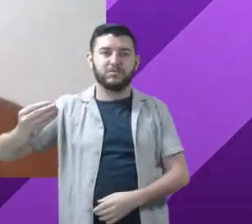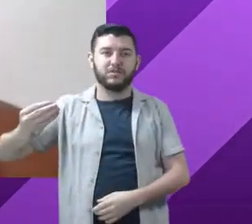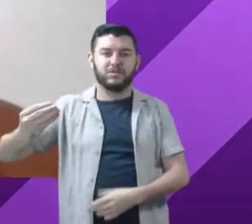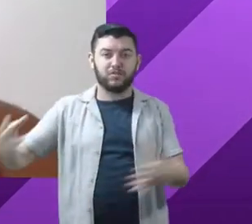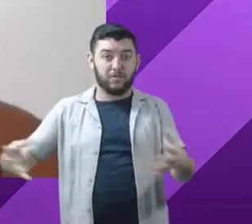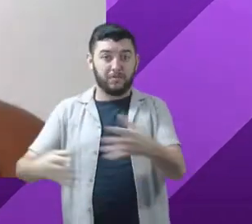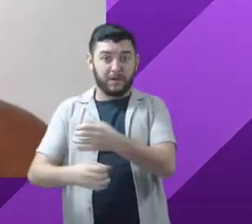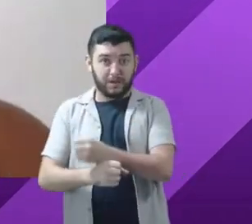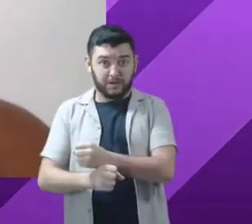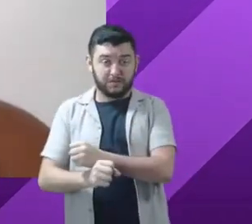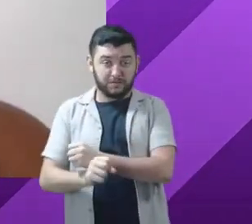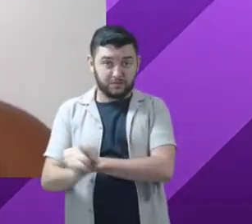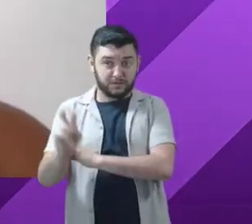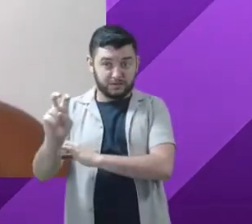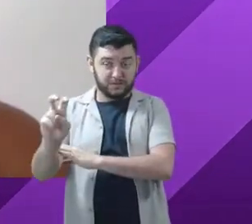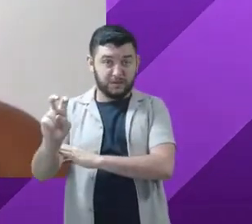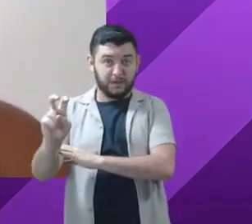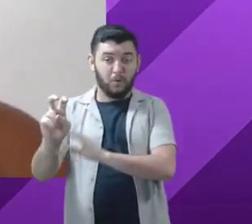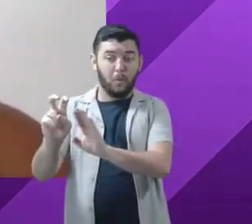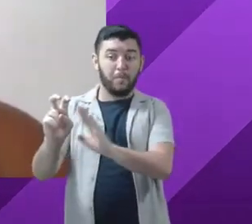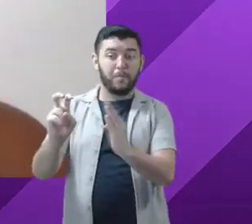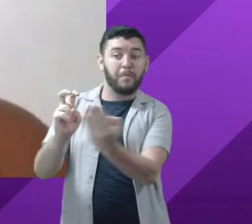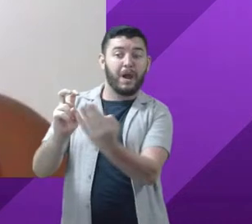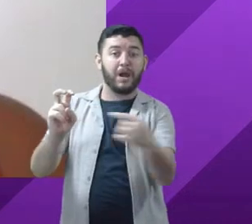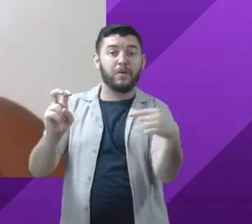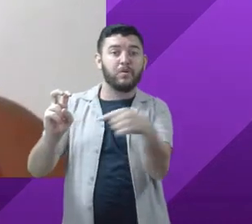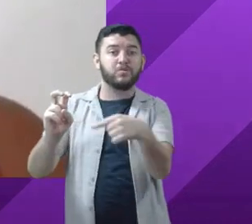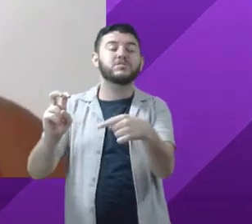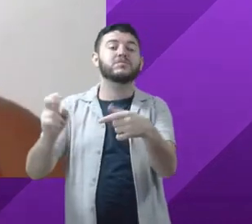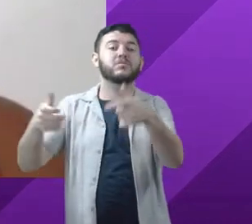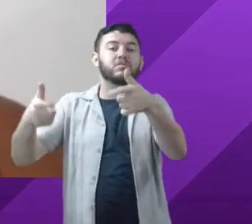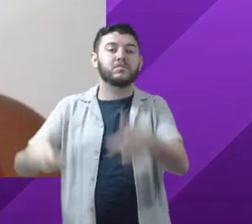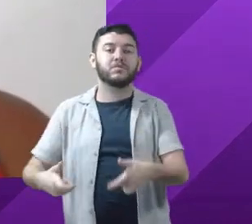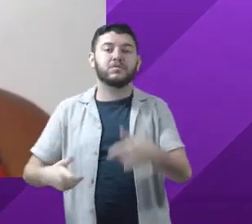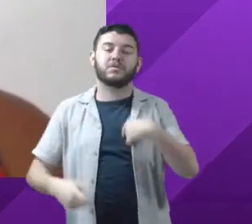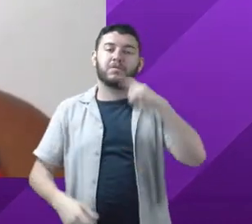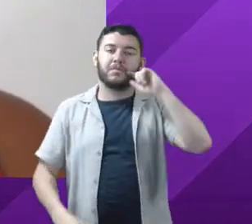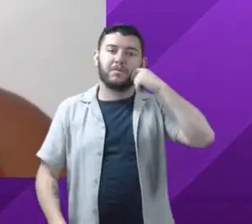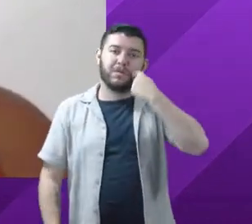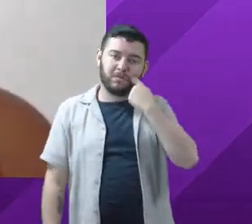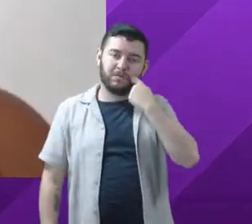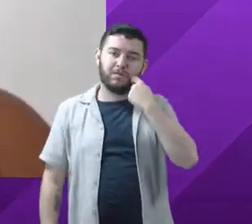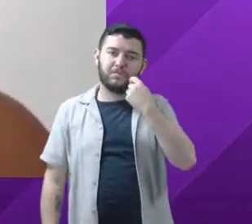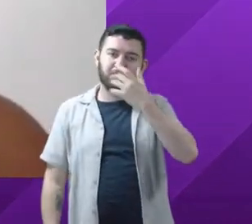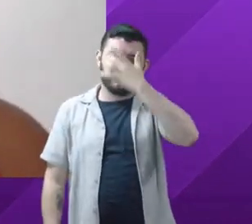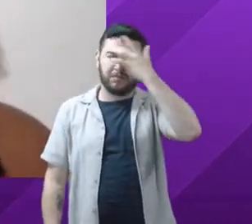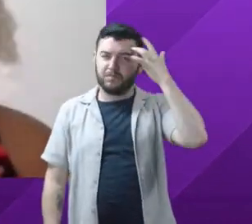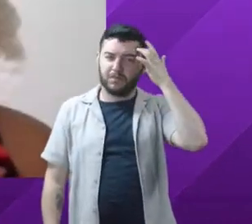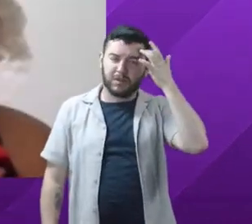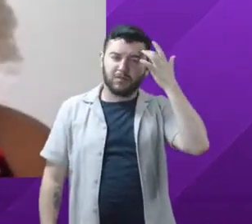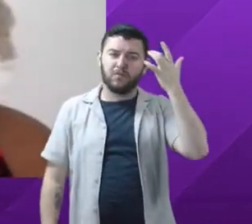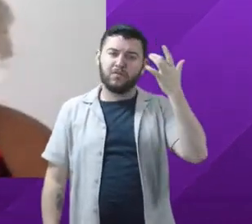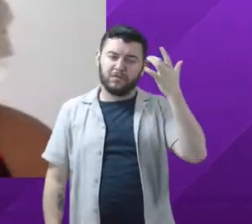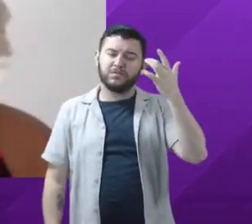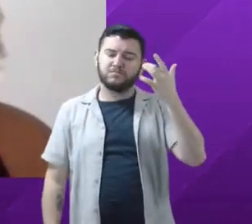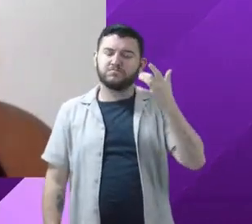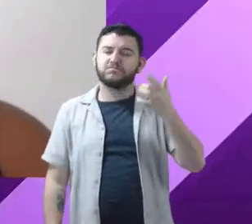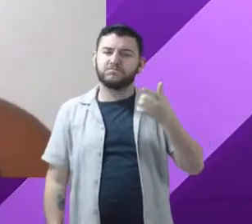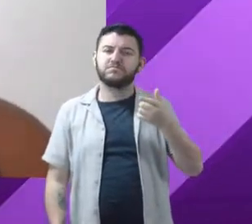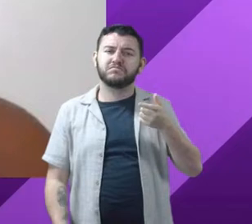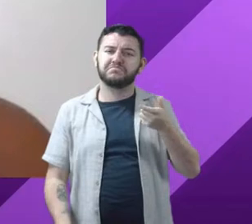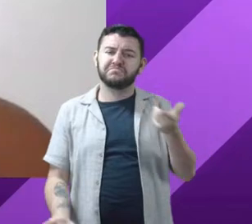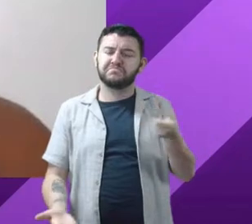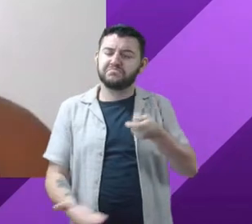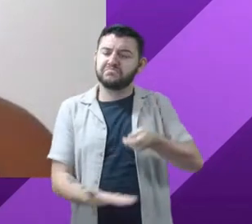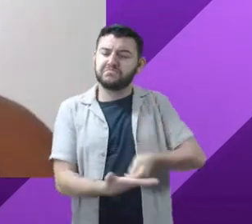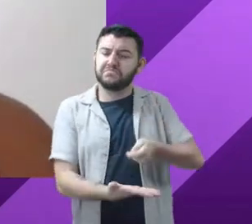verdade, os bairros afetados aqui em Maceió, essas pessoas, elas começaram a ser forçadas a saírem